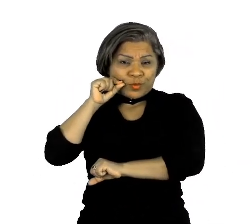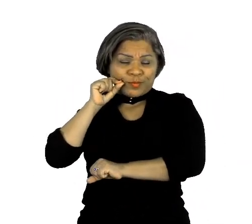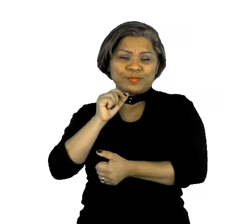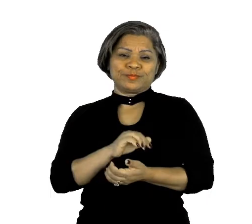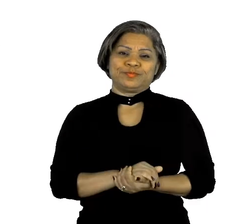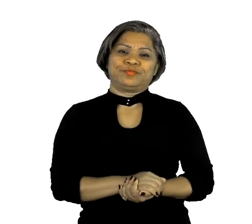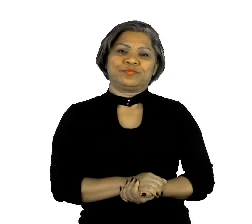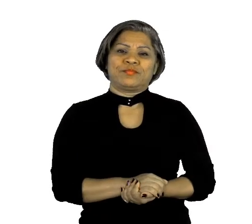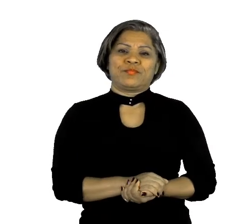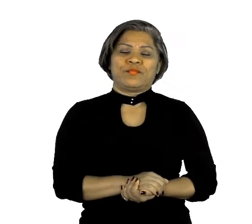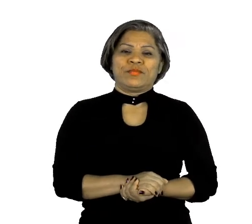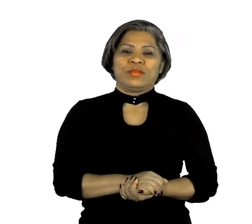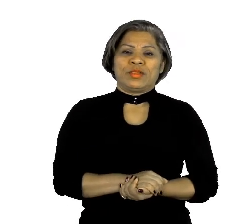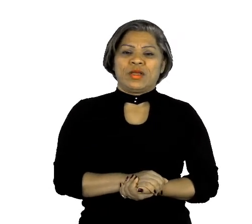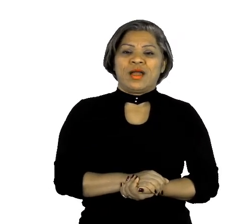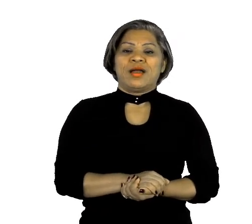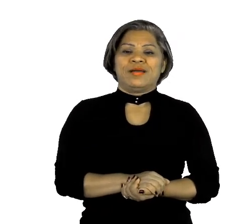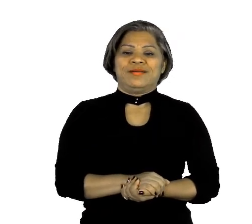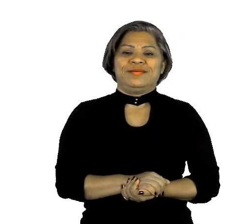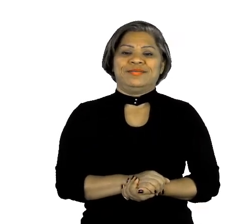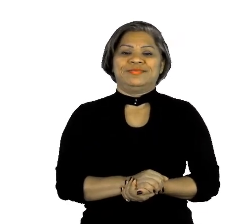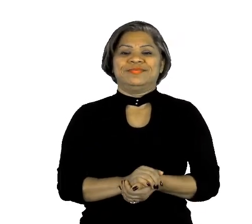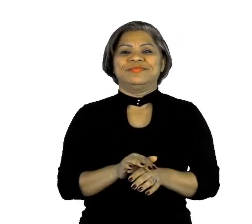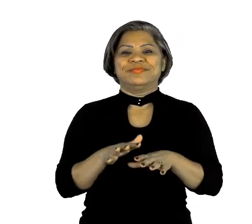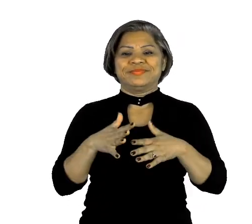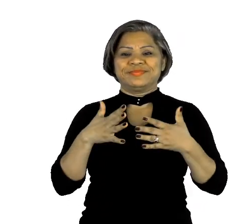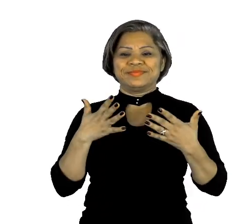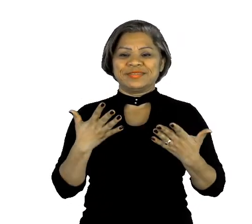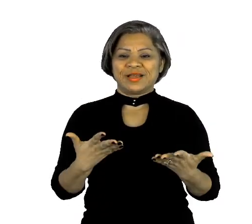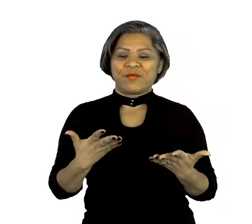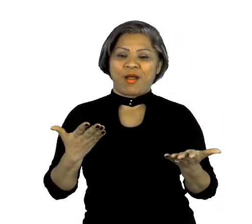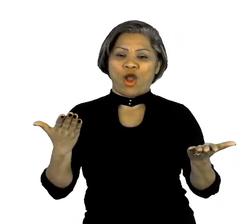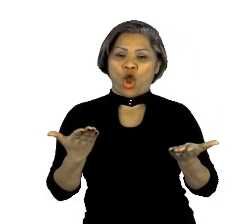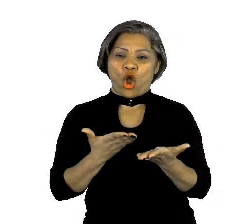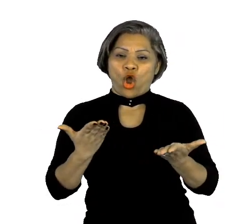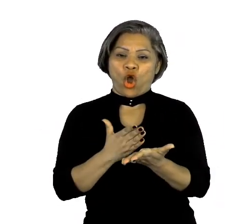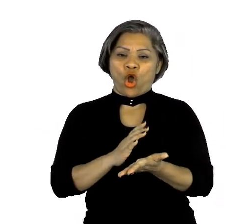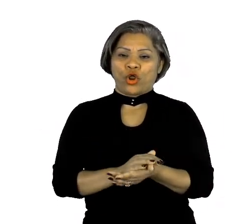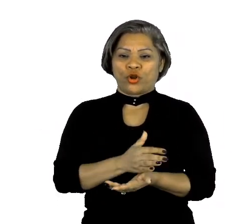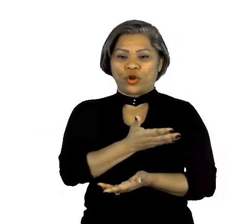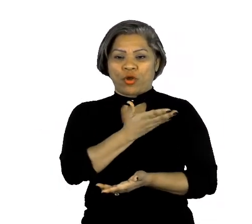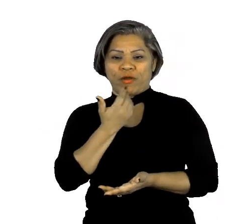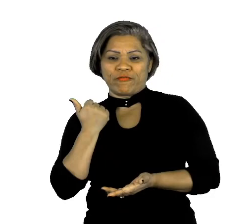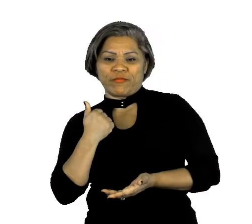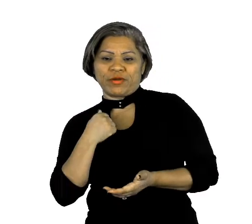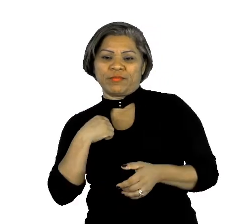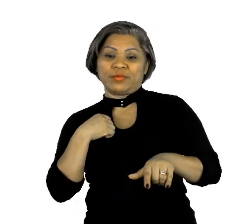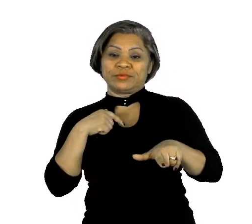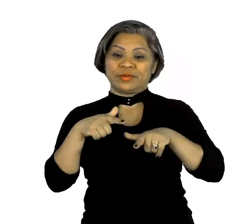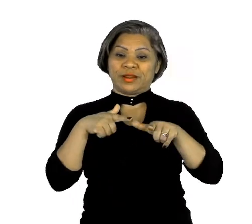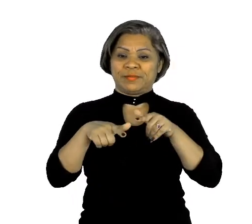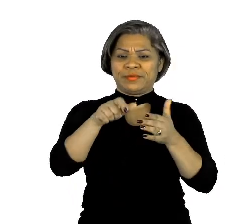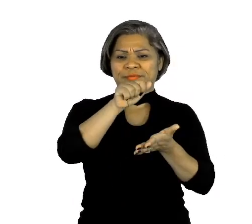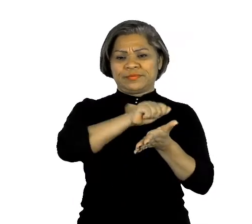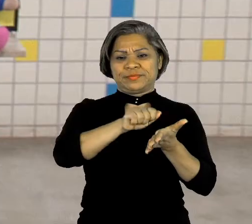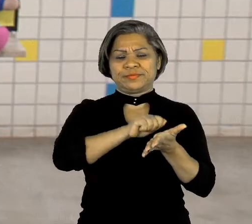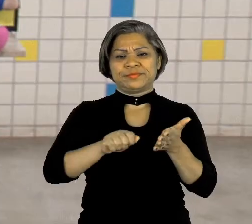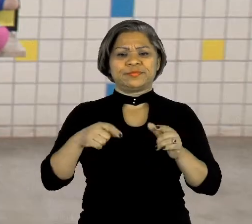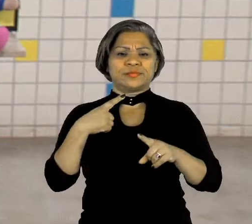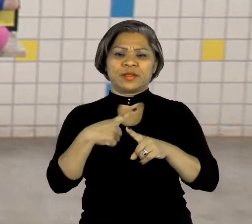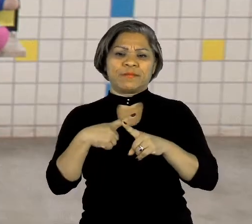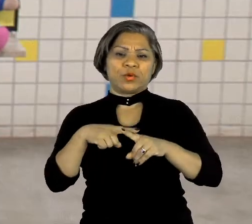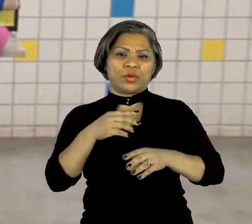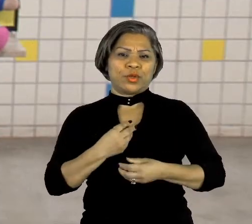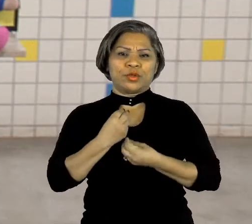José Paulo Paes, maravilhoso, né? Então, agora nós vamos trabalhar um pouquinho com essas escritas. Por que eu trouxe